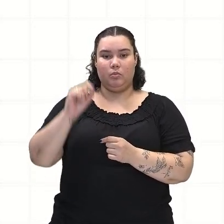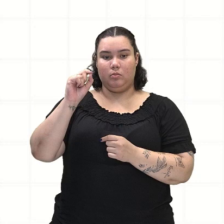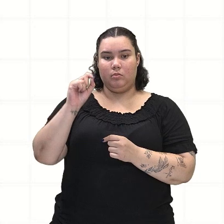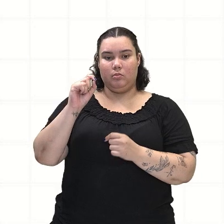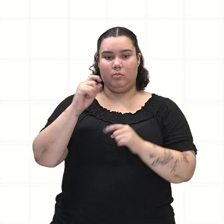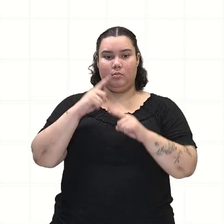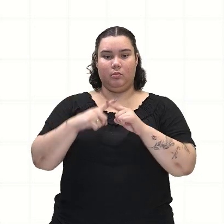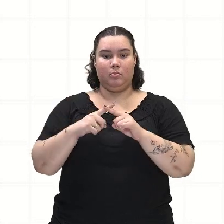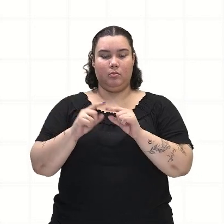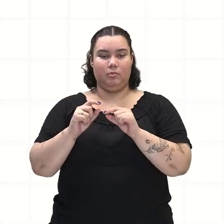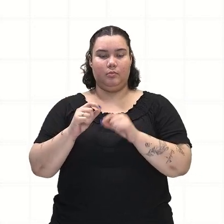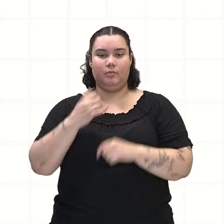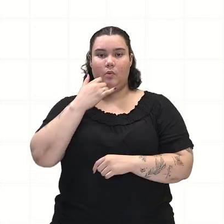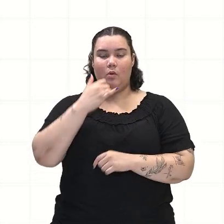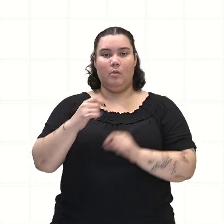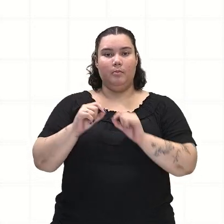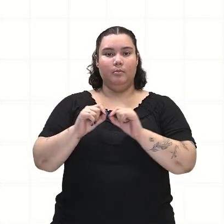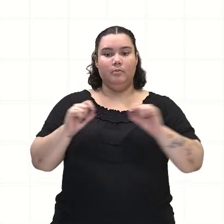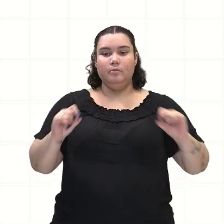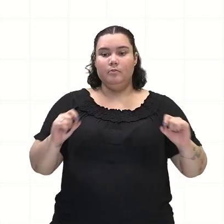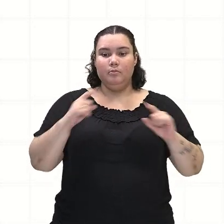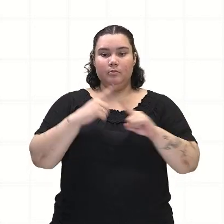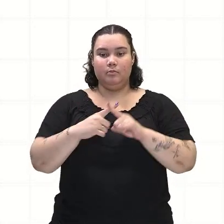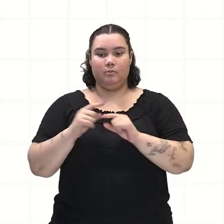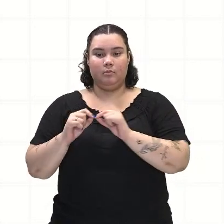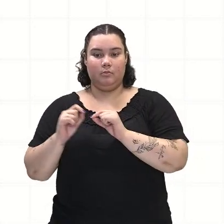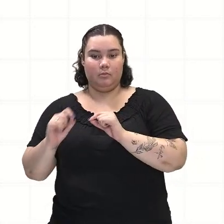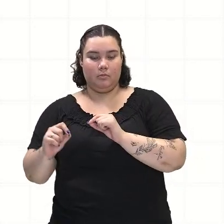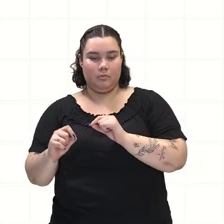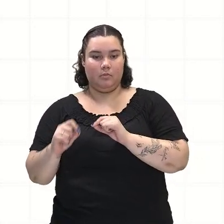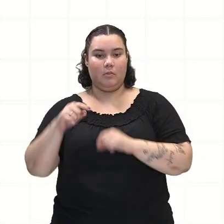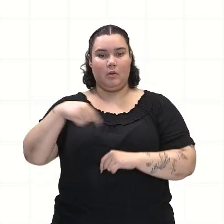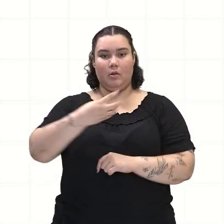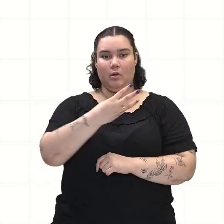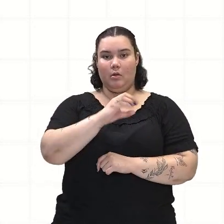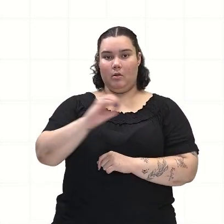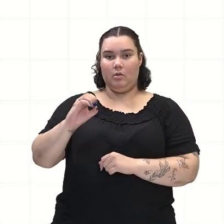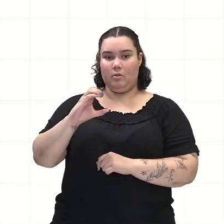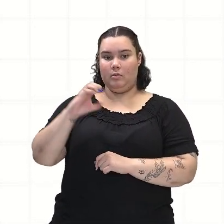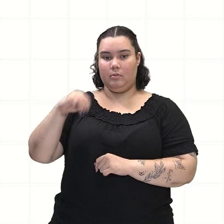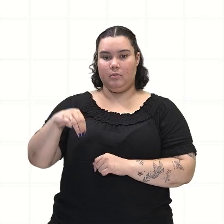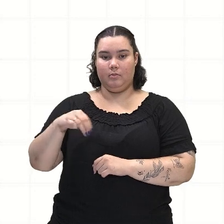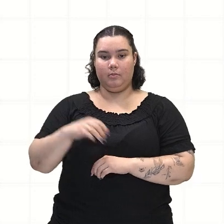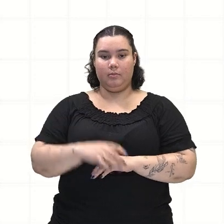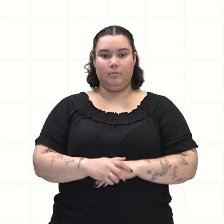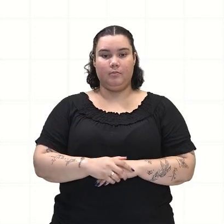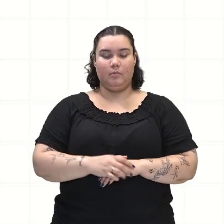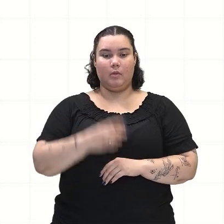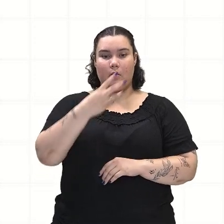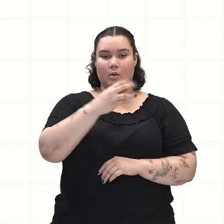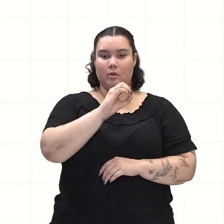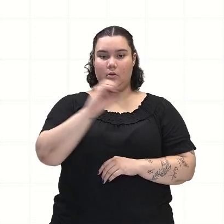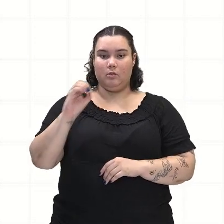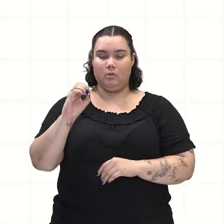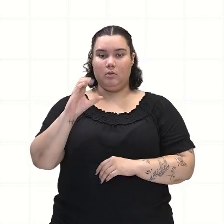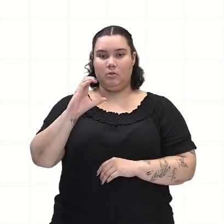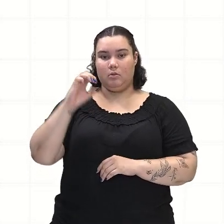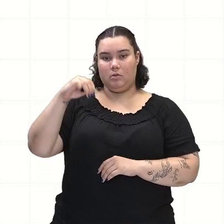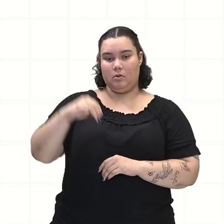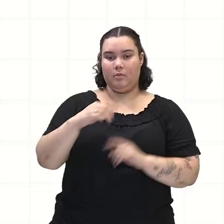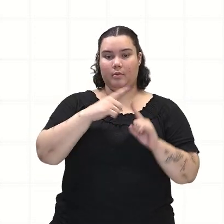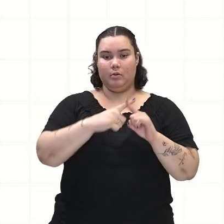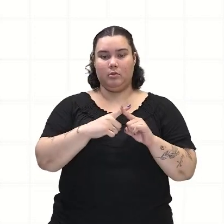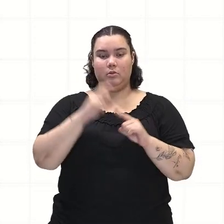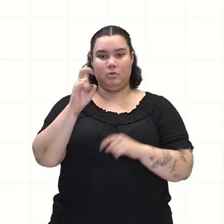o comprimento vezes a largura, vai ter aqui 300 centímetros. E agora eu vou pegar esse 300 centímetros e